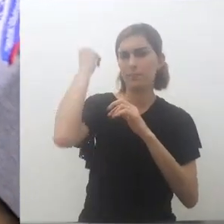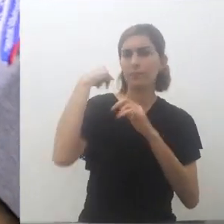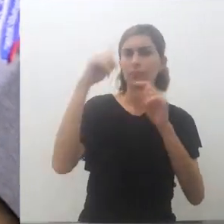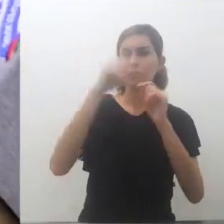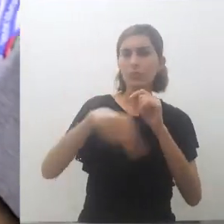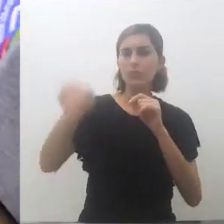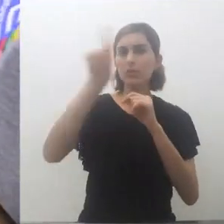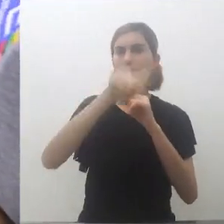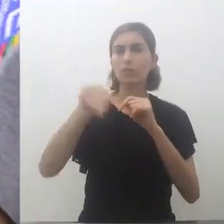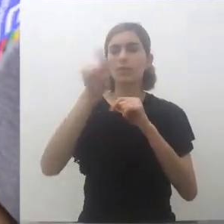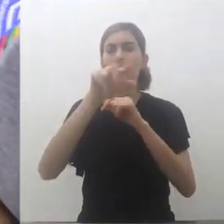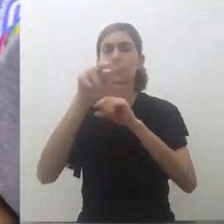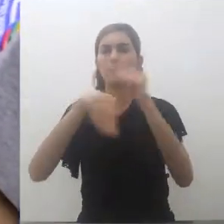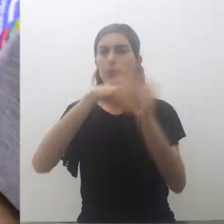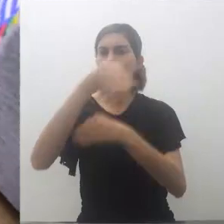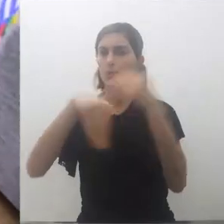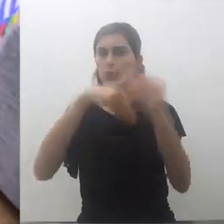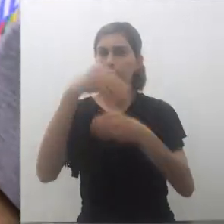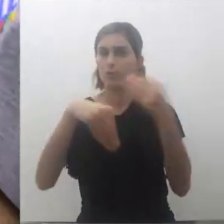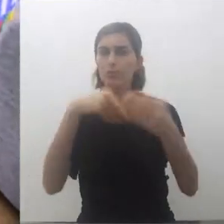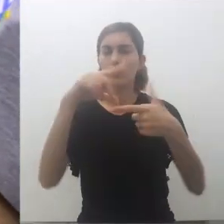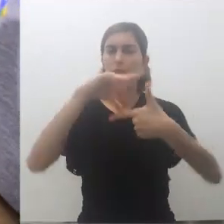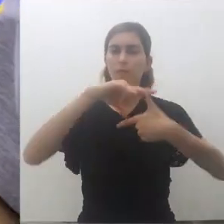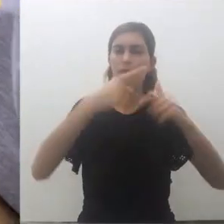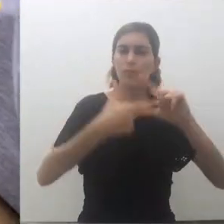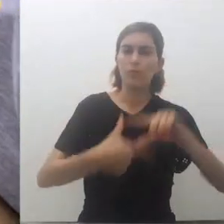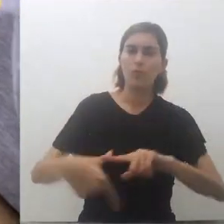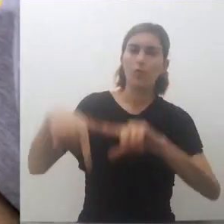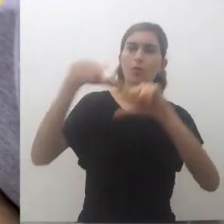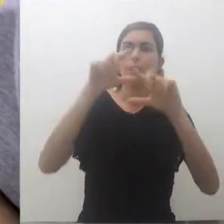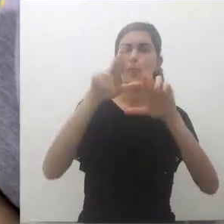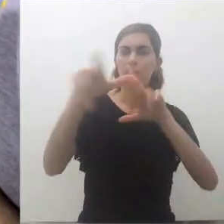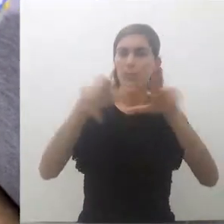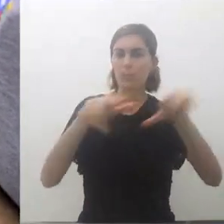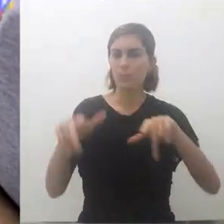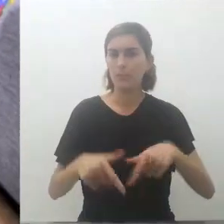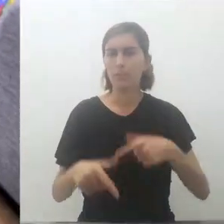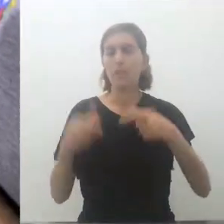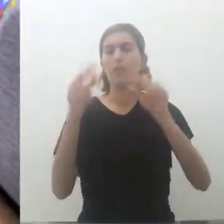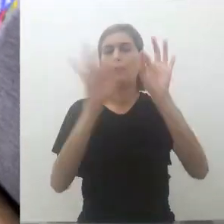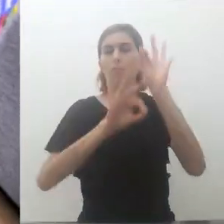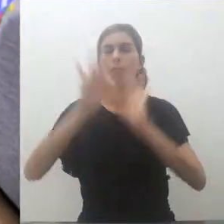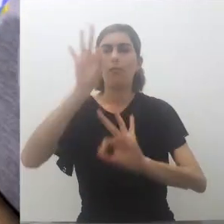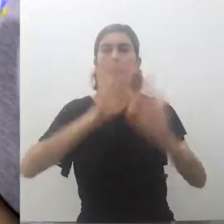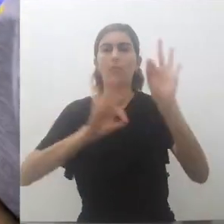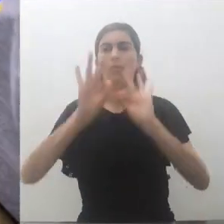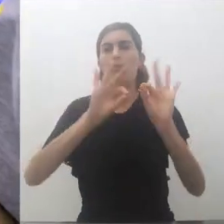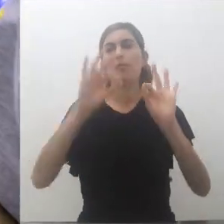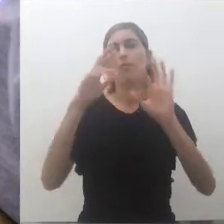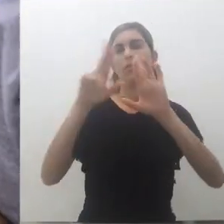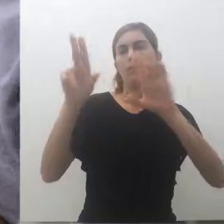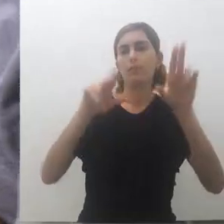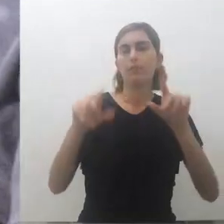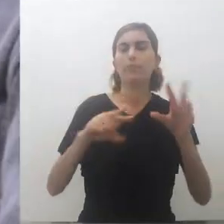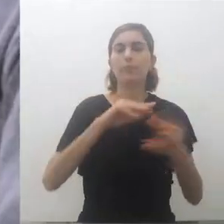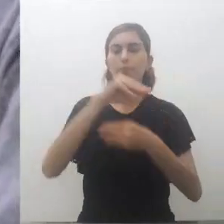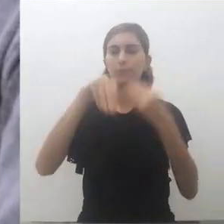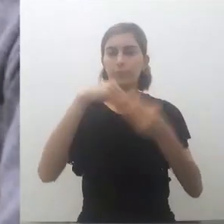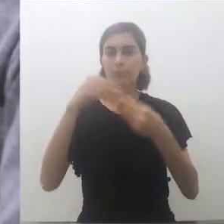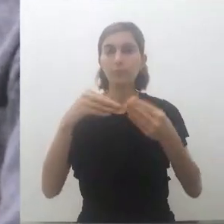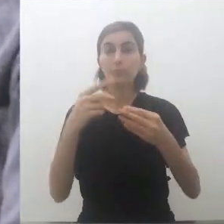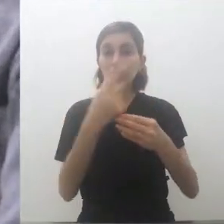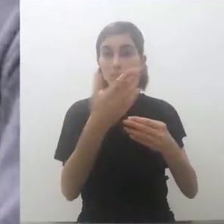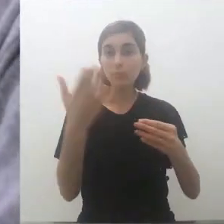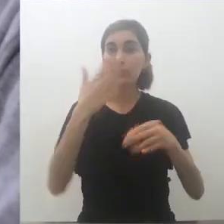diferentes, mista, né, com diferentes formas, que vai gerar diferentes arranjos de composição. É só você